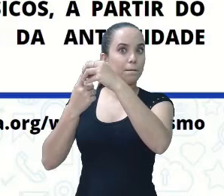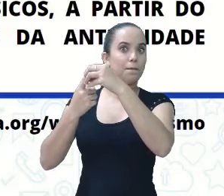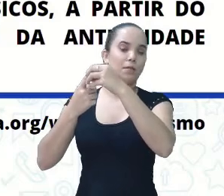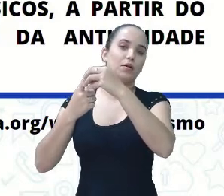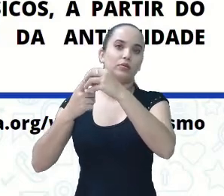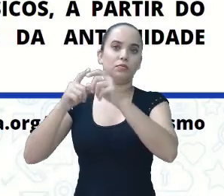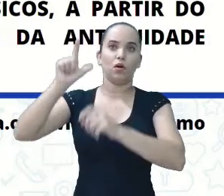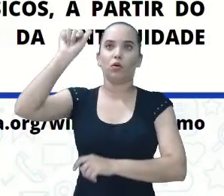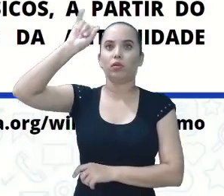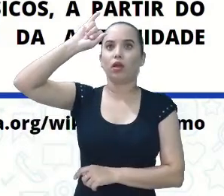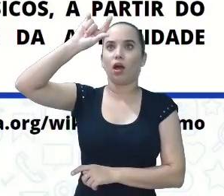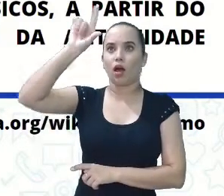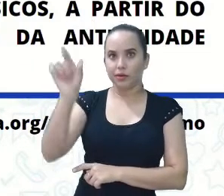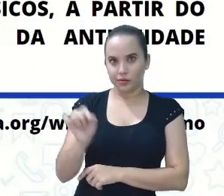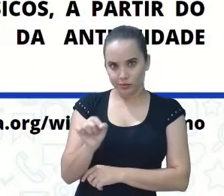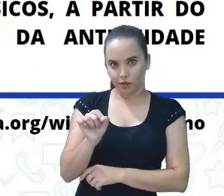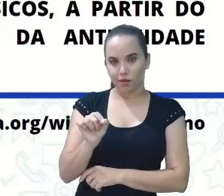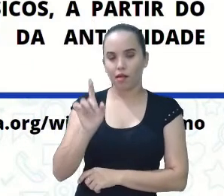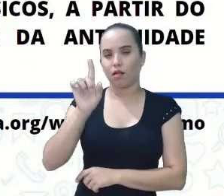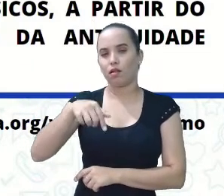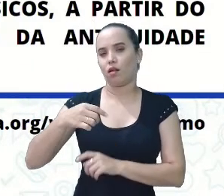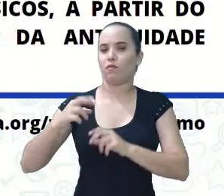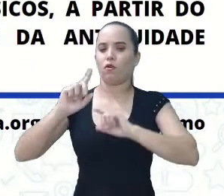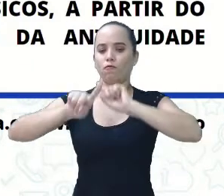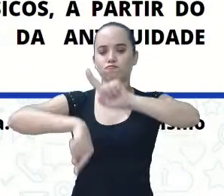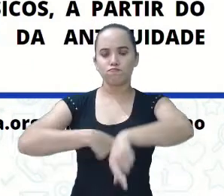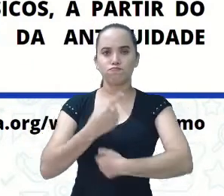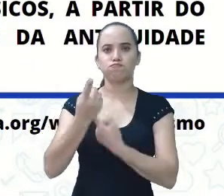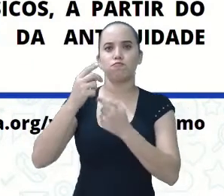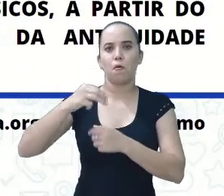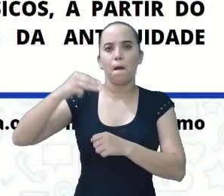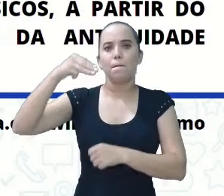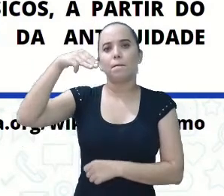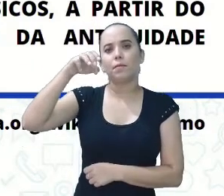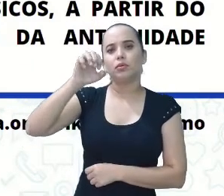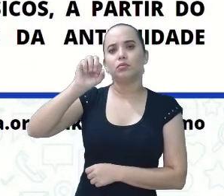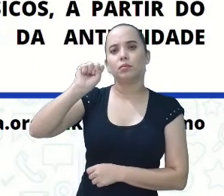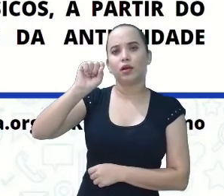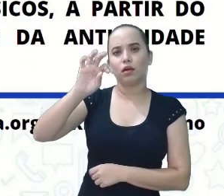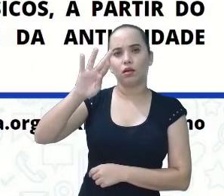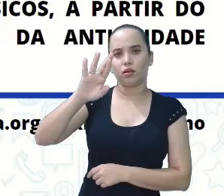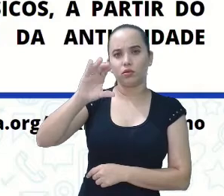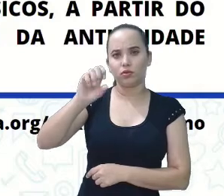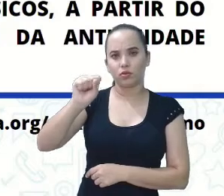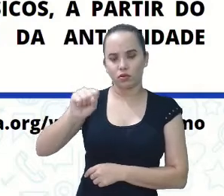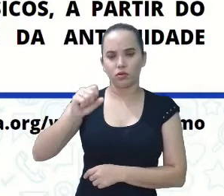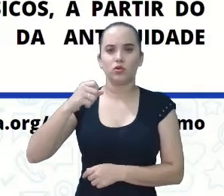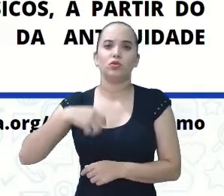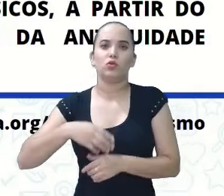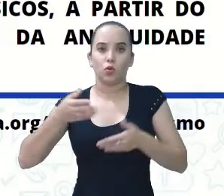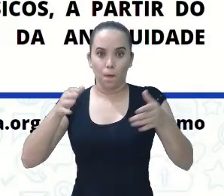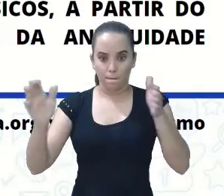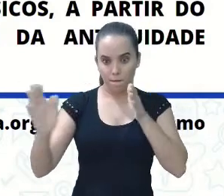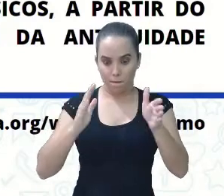foi redescoberta, tá? Pelos mestres do Renascimento e, posteriormente,